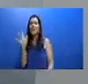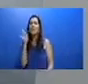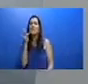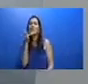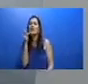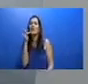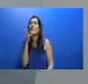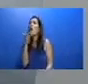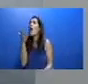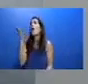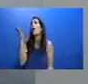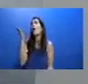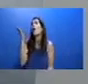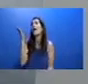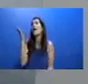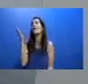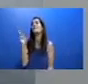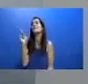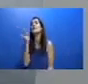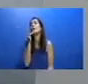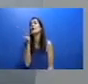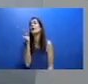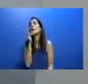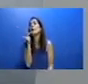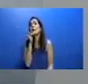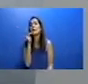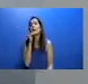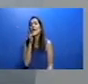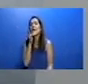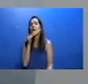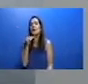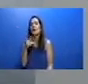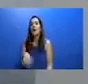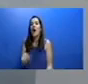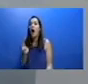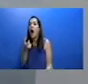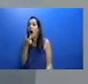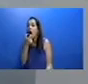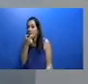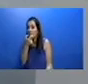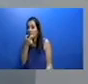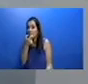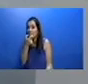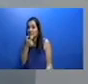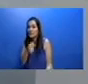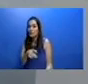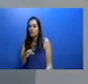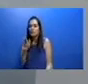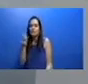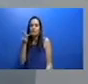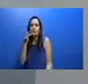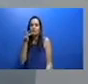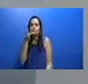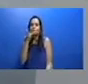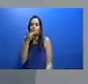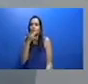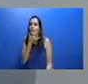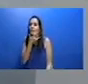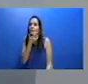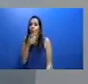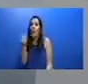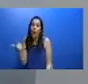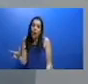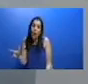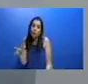As outras também são. Mas olha aqui. Um biscoito recheado, né? Biscoito ou bolacha. Tudo